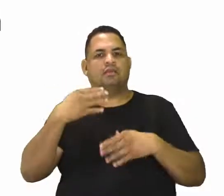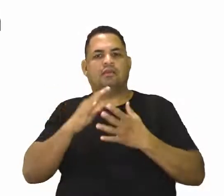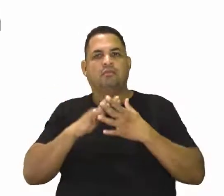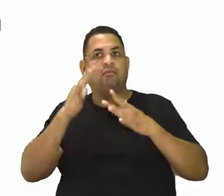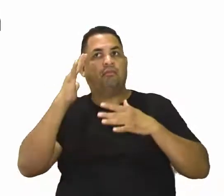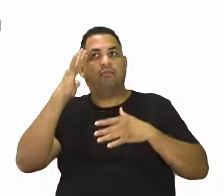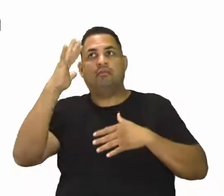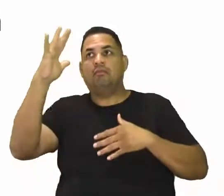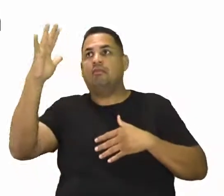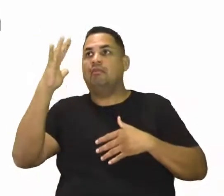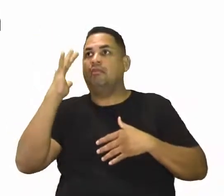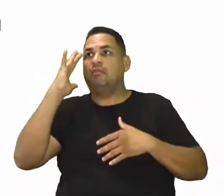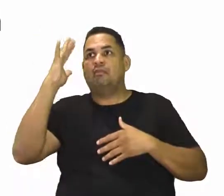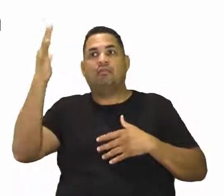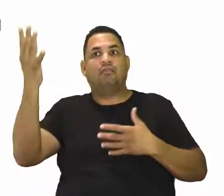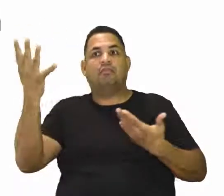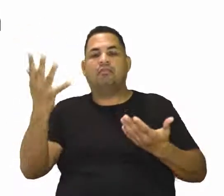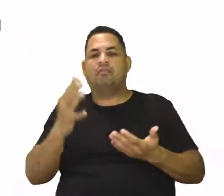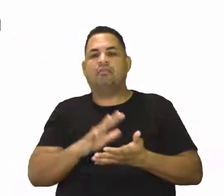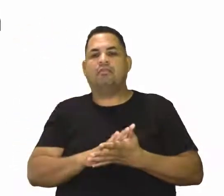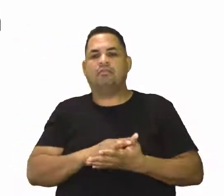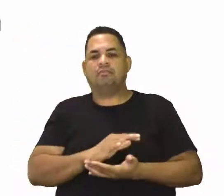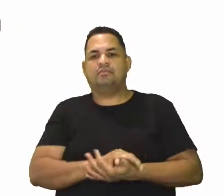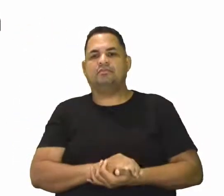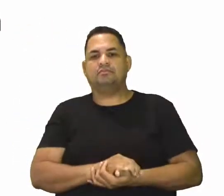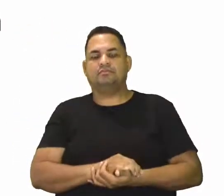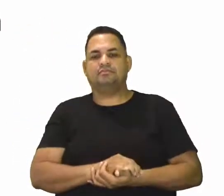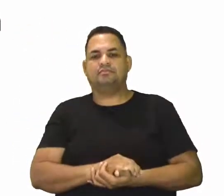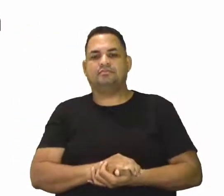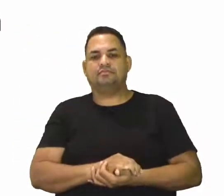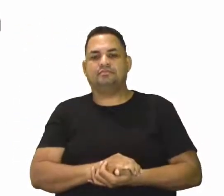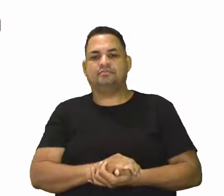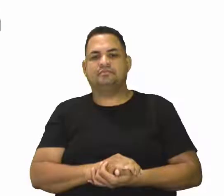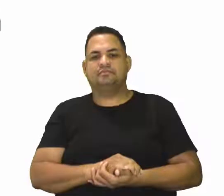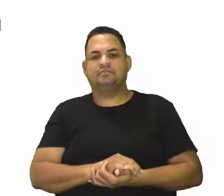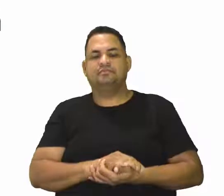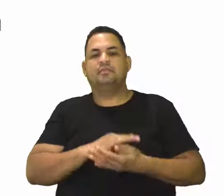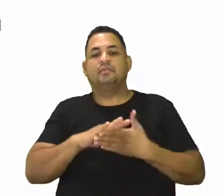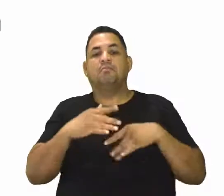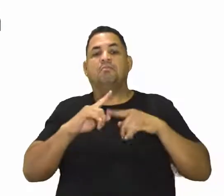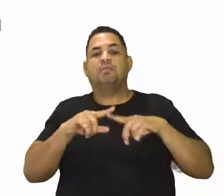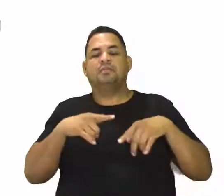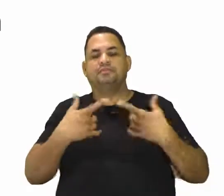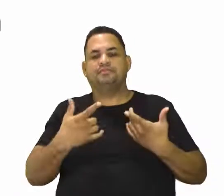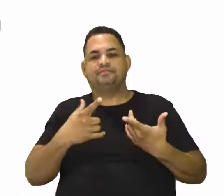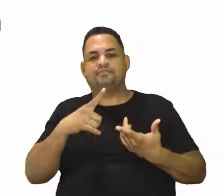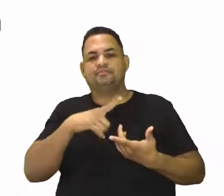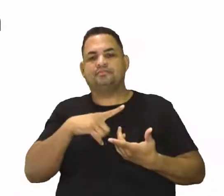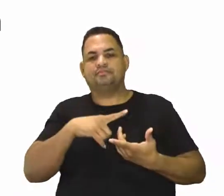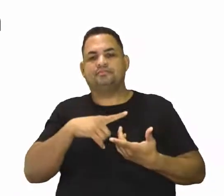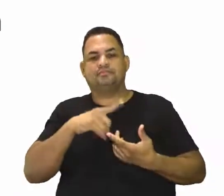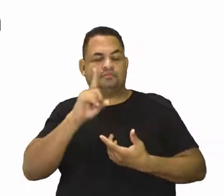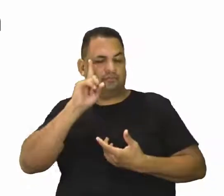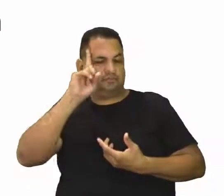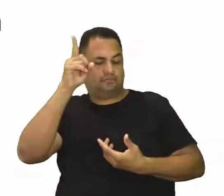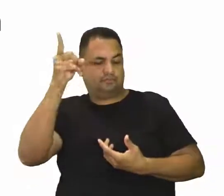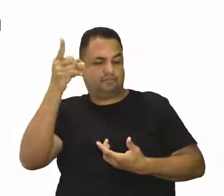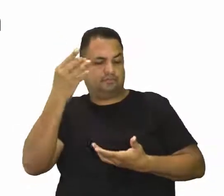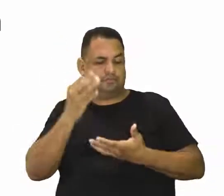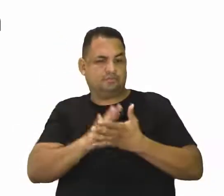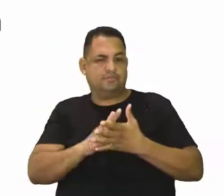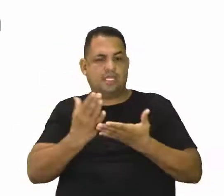na maionese pronto teoria da maionese é mas como existe esse essa ideia